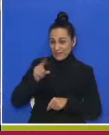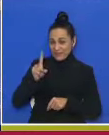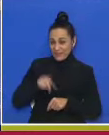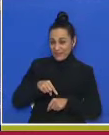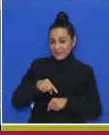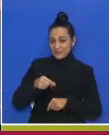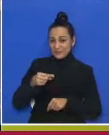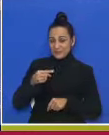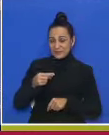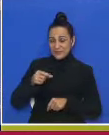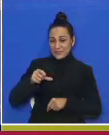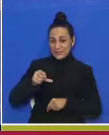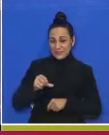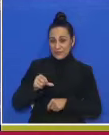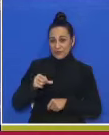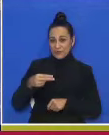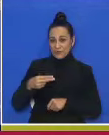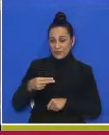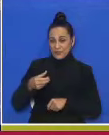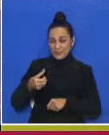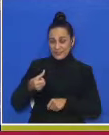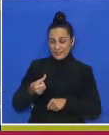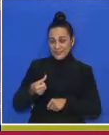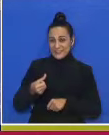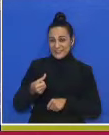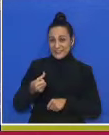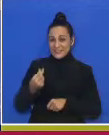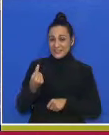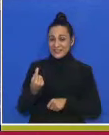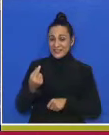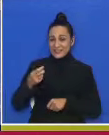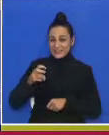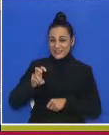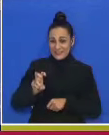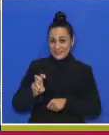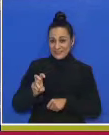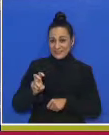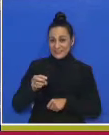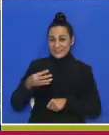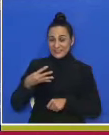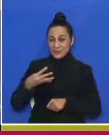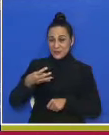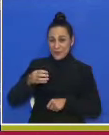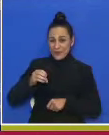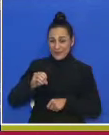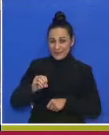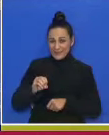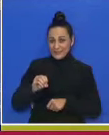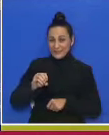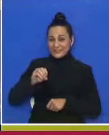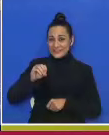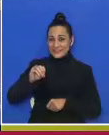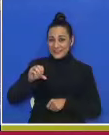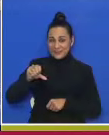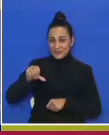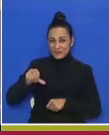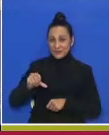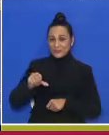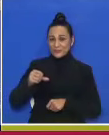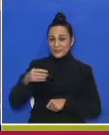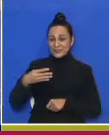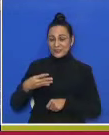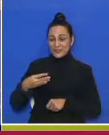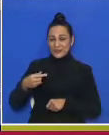foram 19, 26, 15, 40,